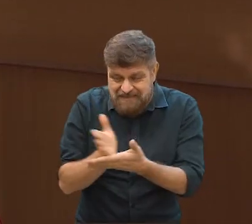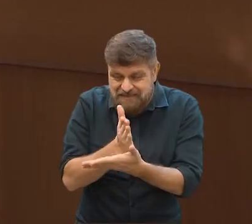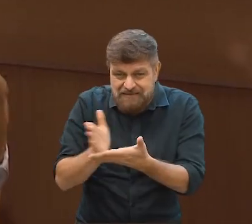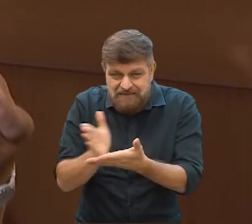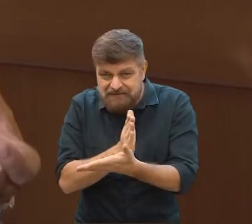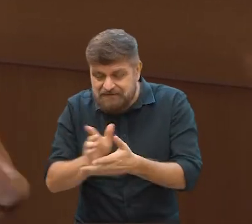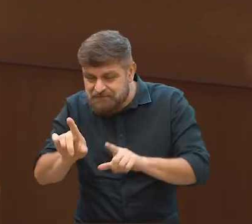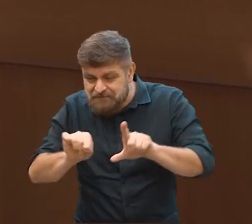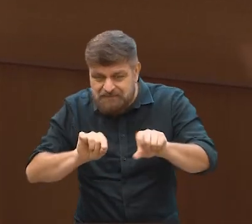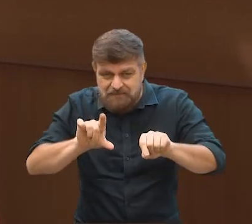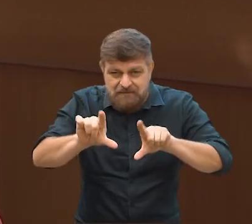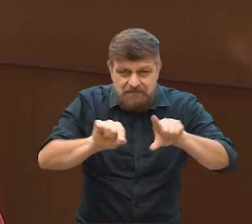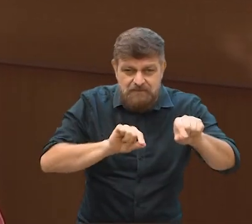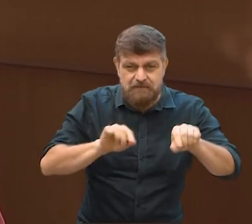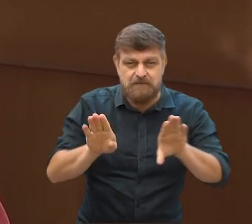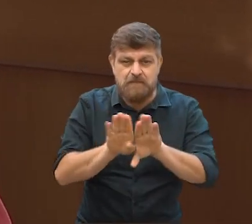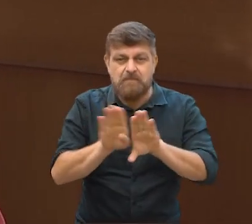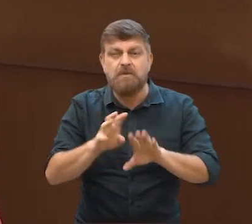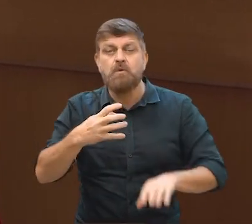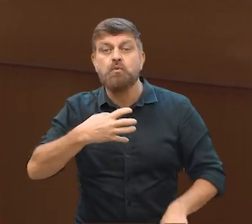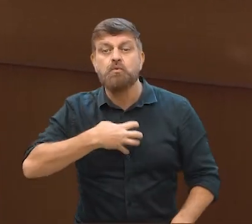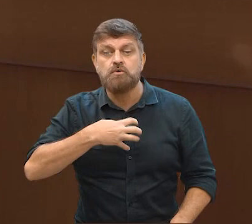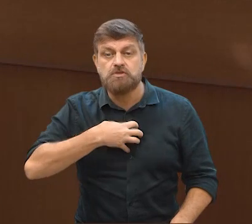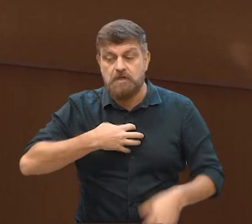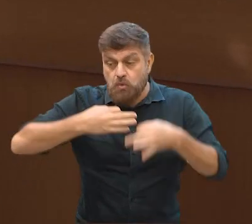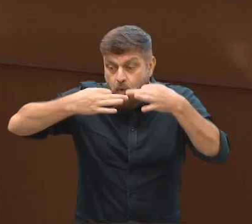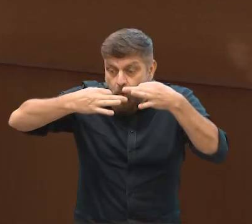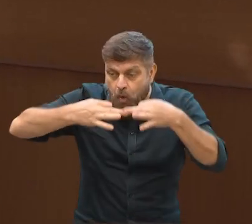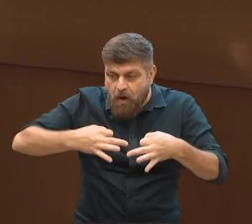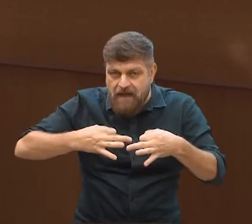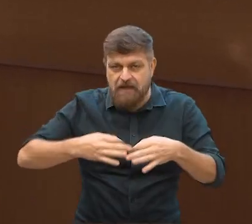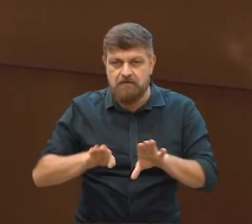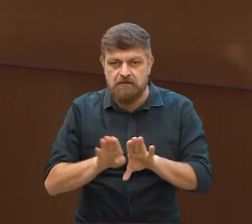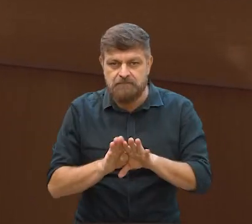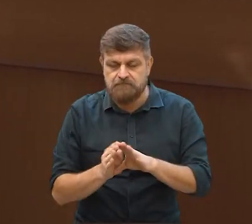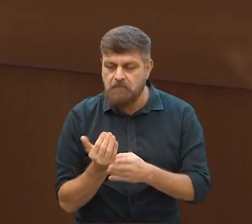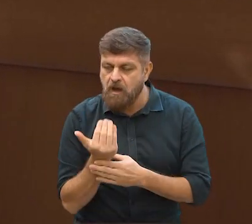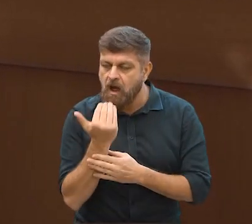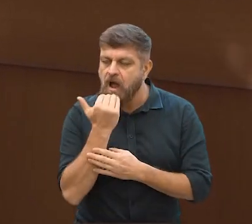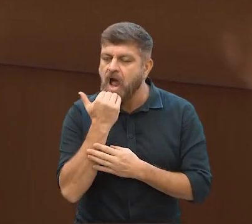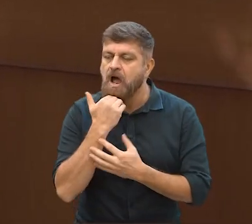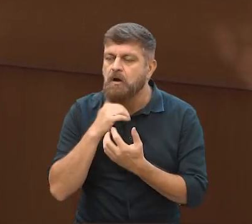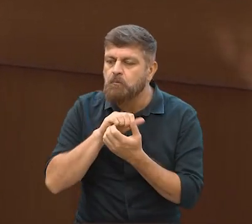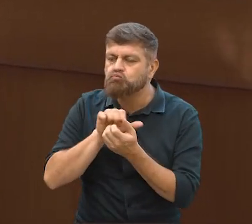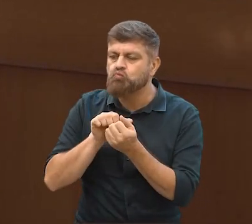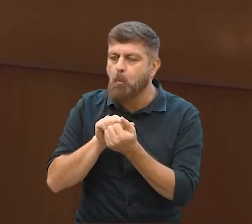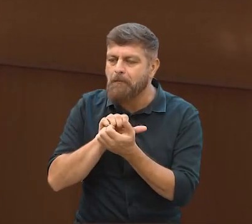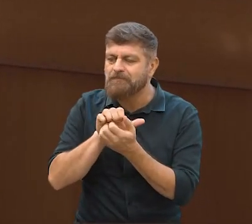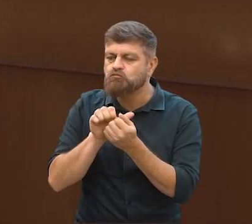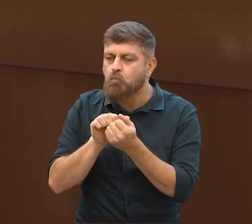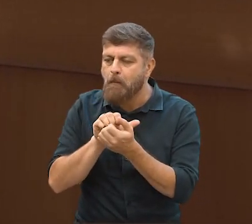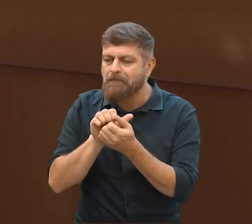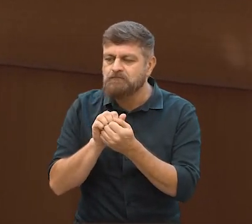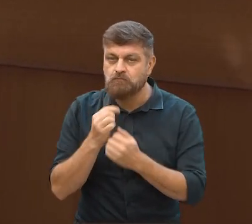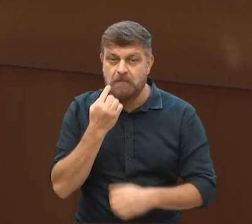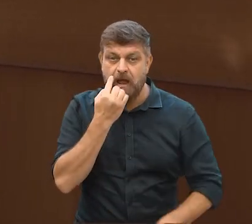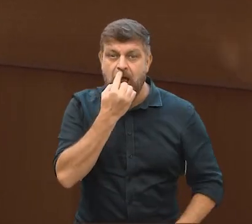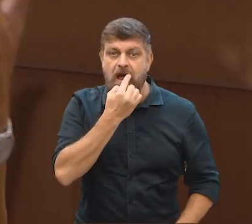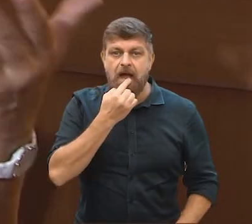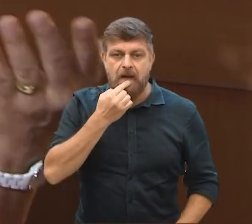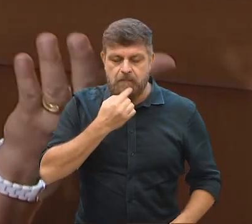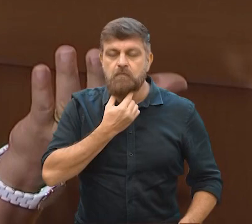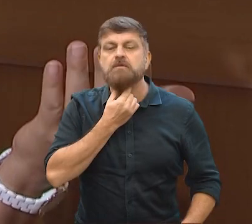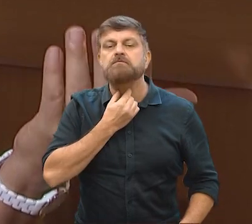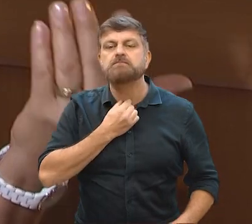devem ser selecionados e da maneira correta serem ingeridos. Então, a partir do momento que ele entra pela